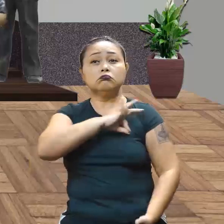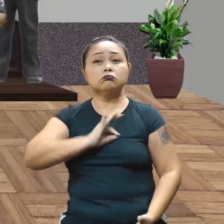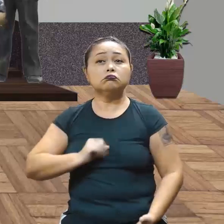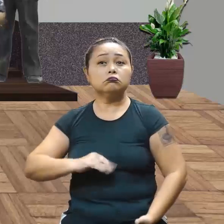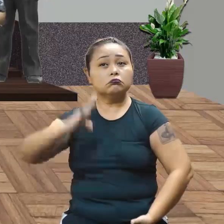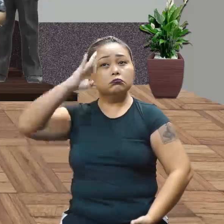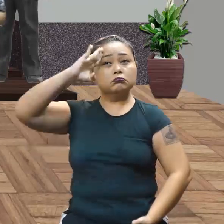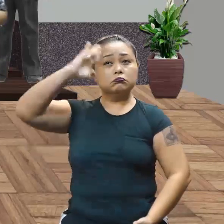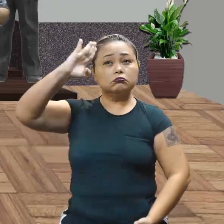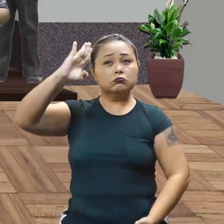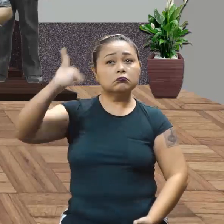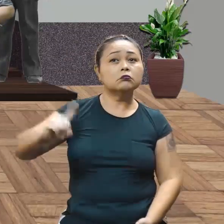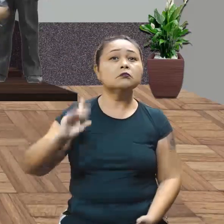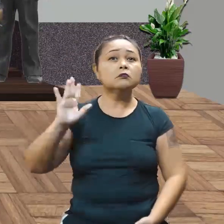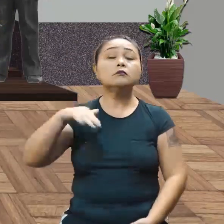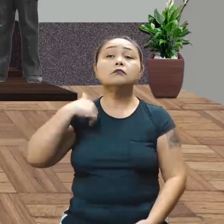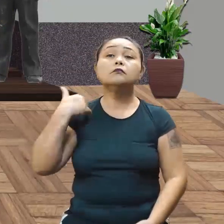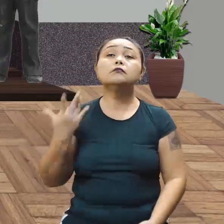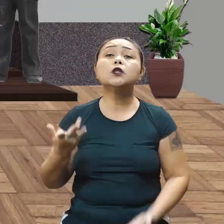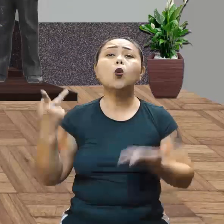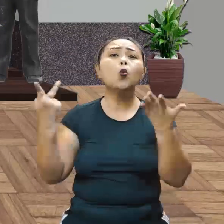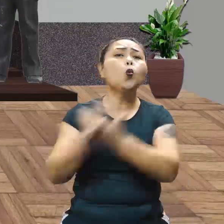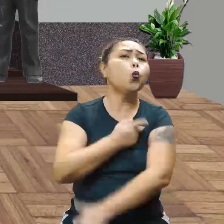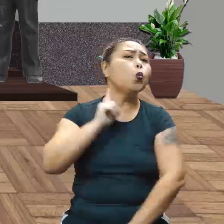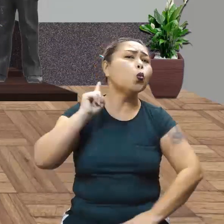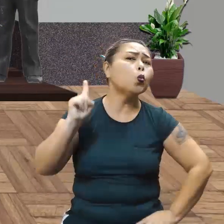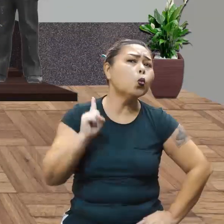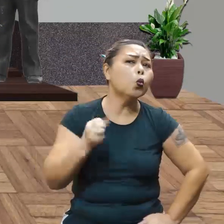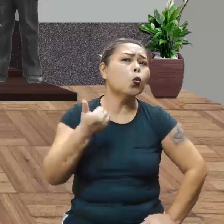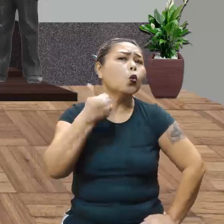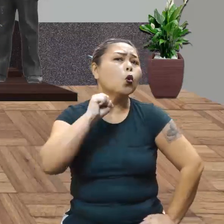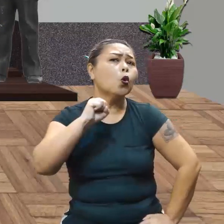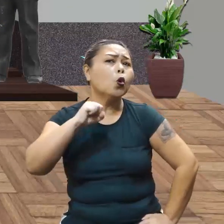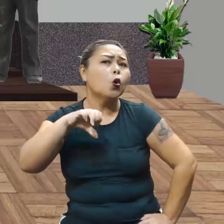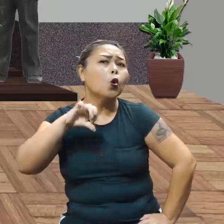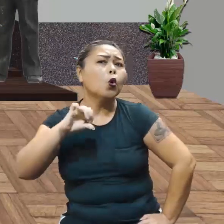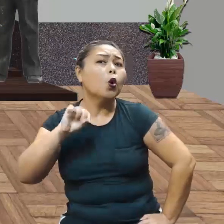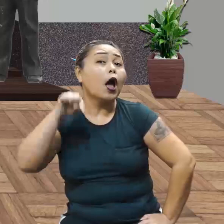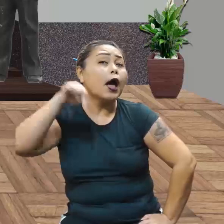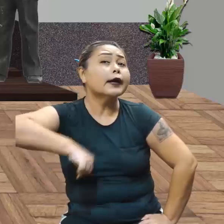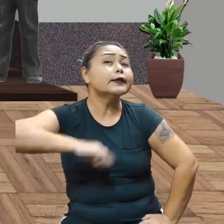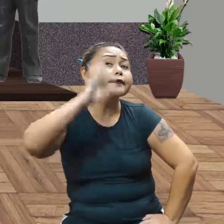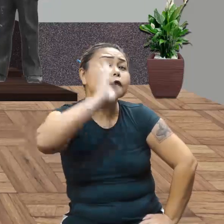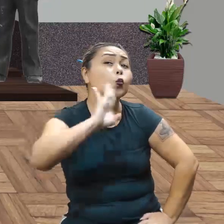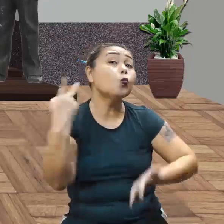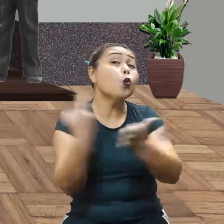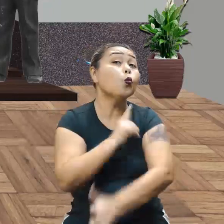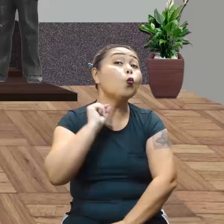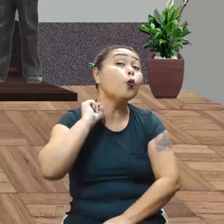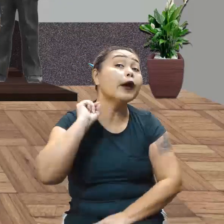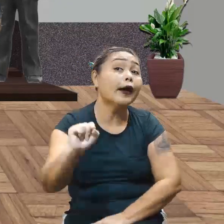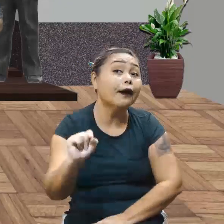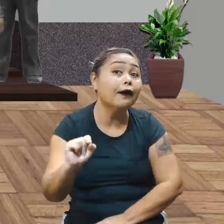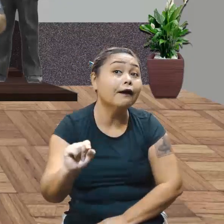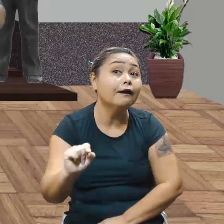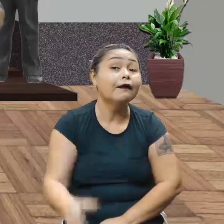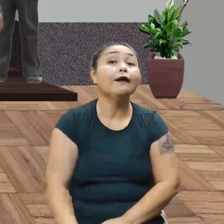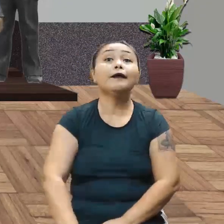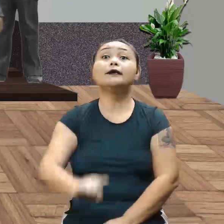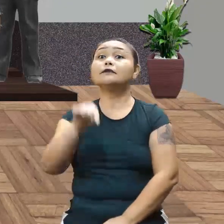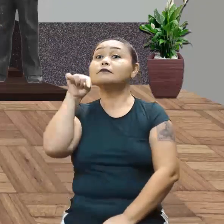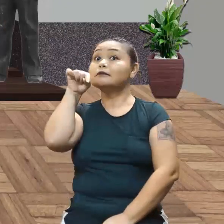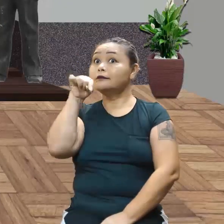alunos? Qual é o acontecimento que nós estamos nos deparando no Brasil em 1889?